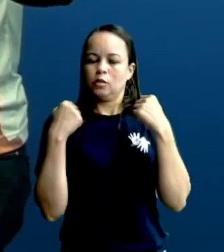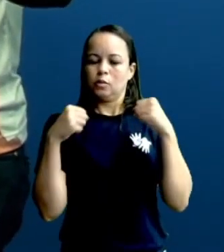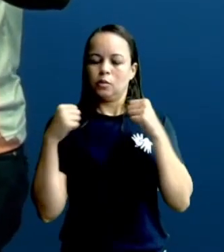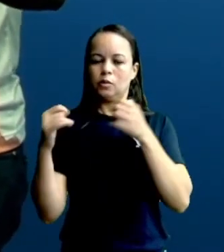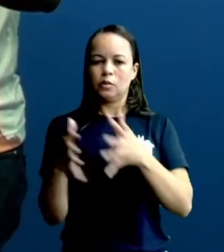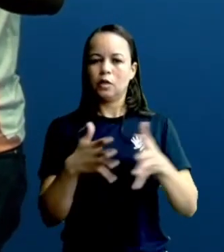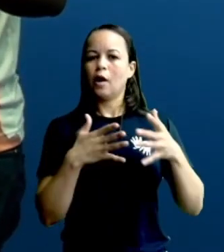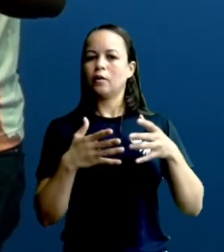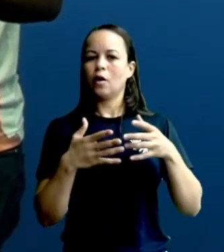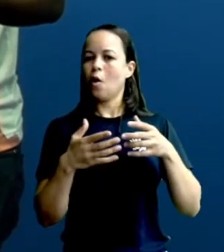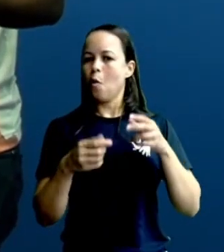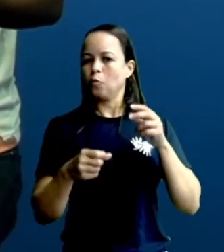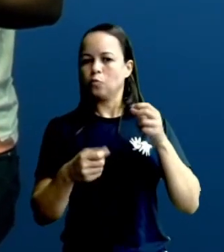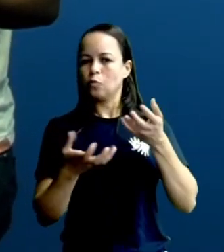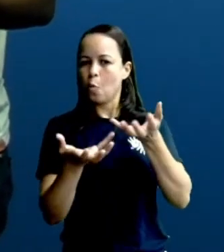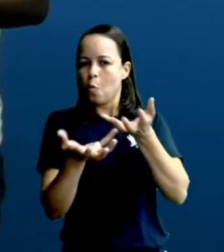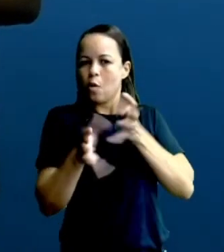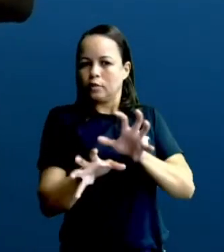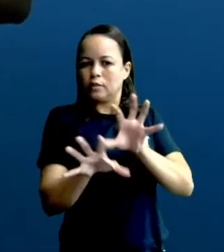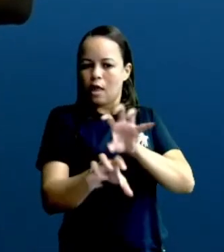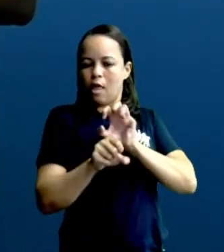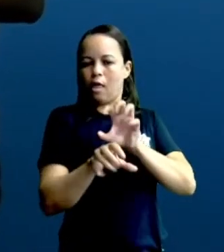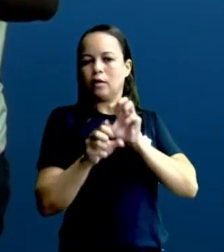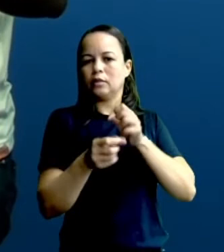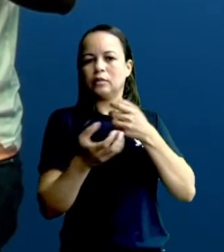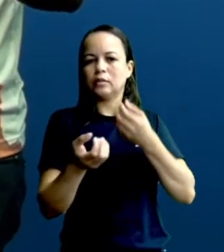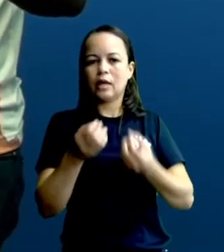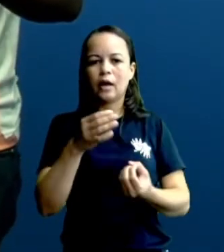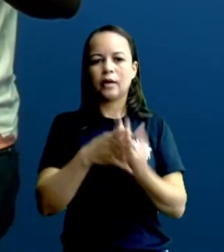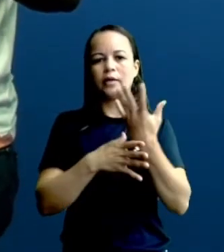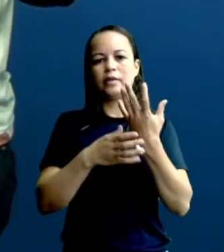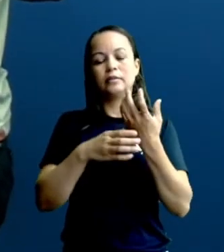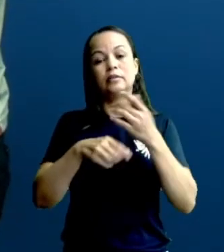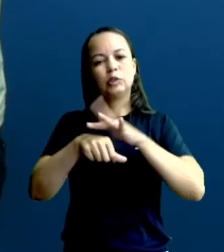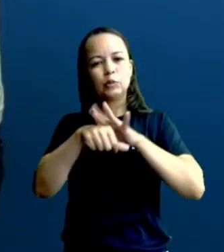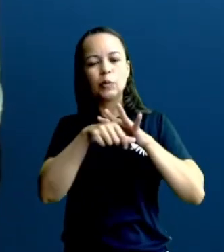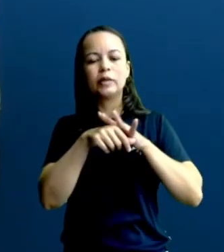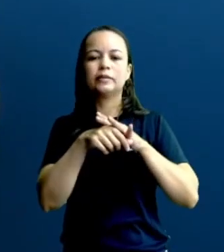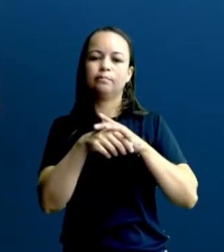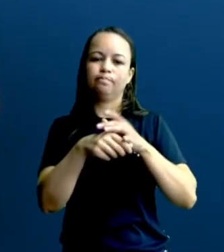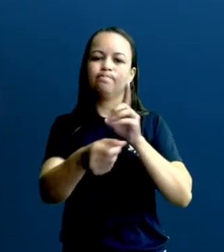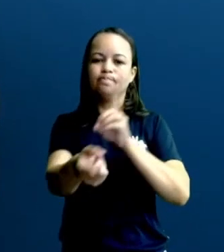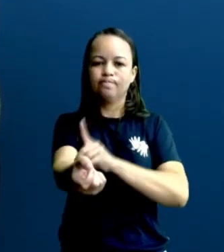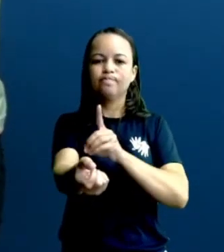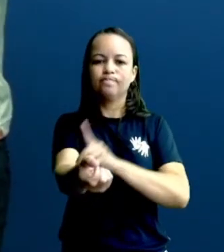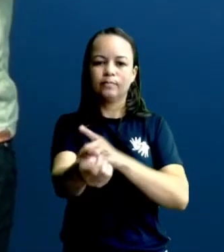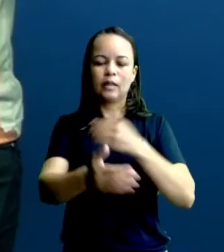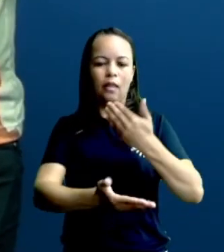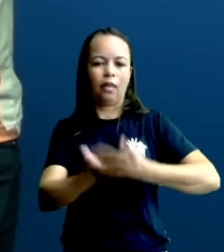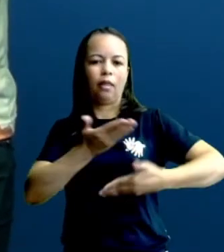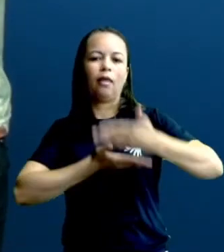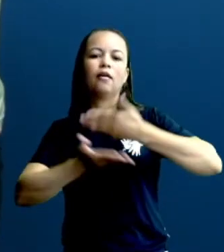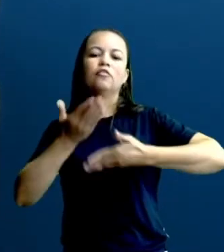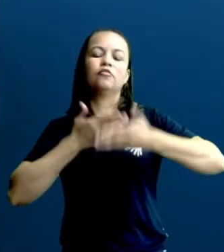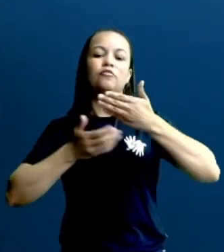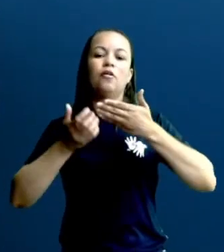essa doença surja. Assim como também a diabetes, que são doenças que envolvem toda